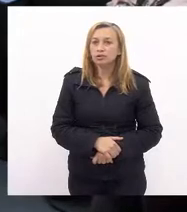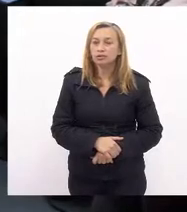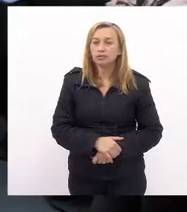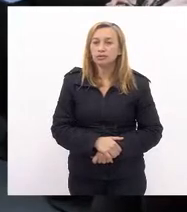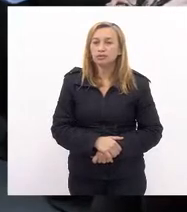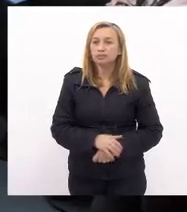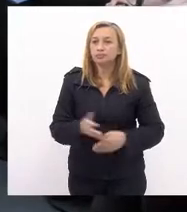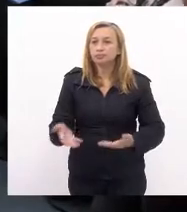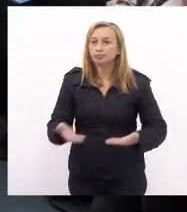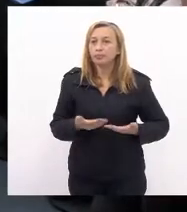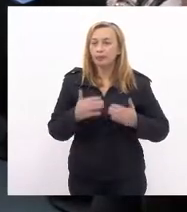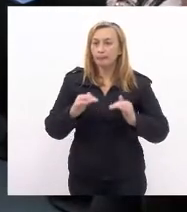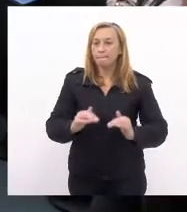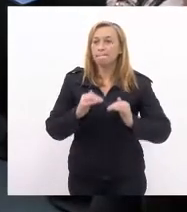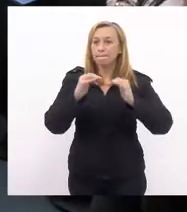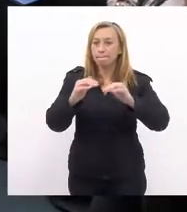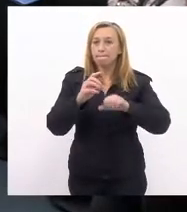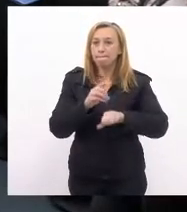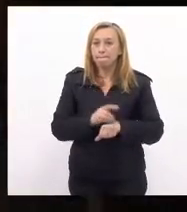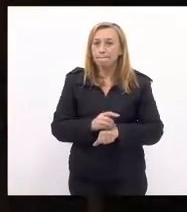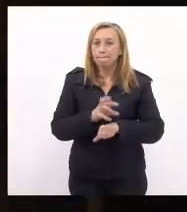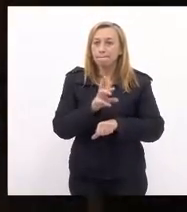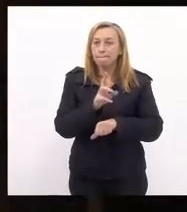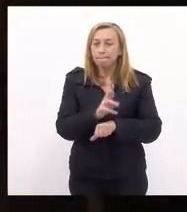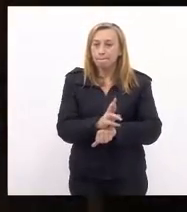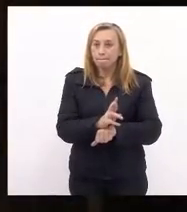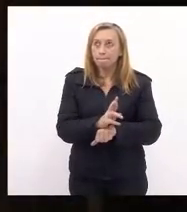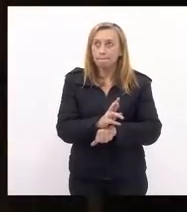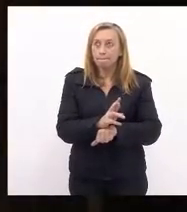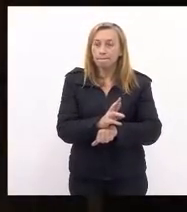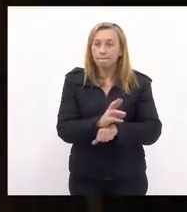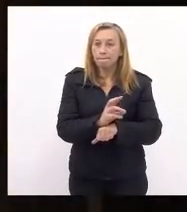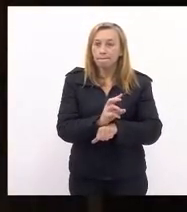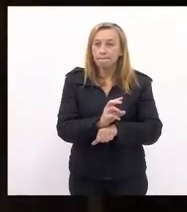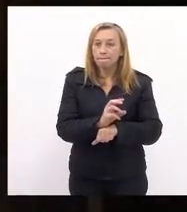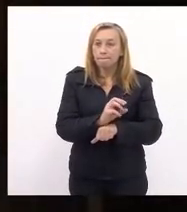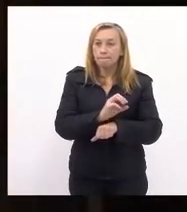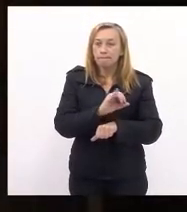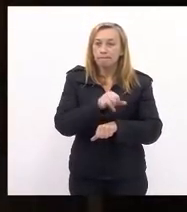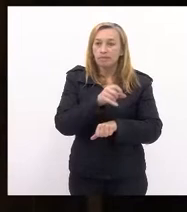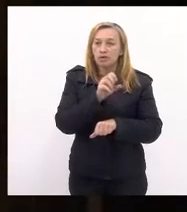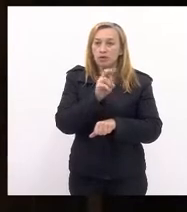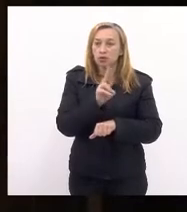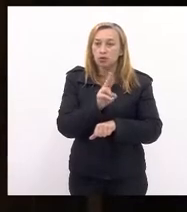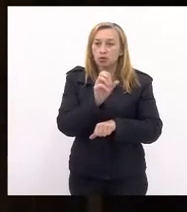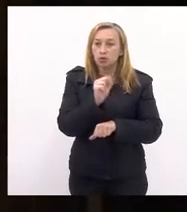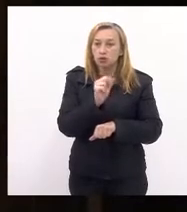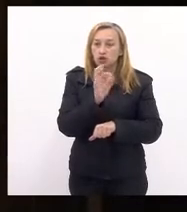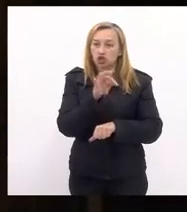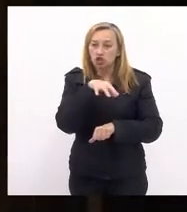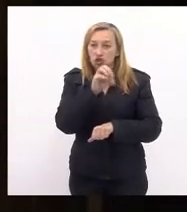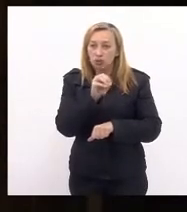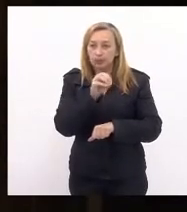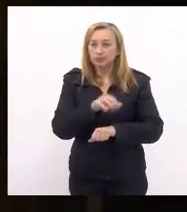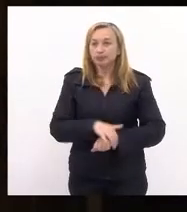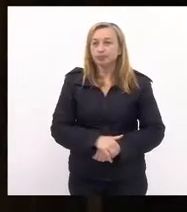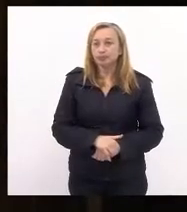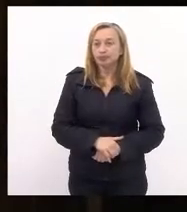Tenho a honra de chamar o excelentíssimo doutor Justino Carvalho Neto.